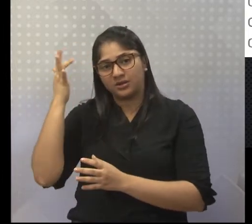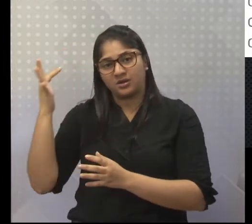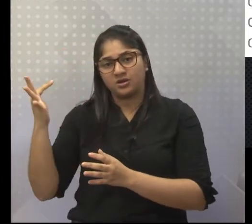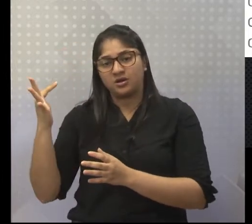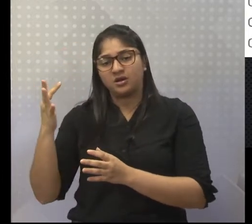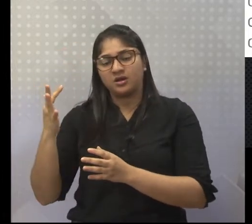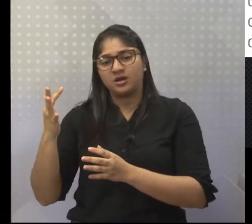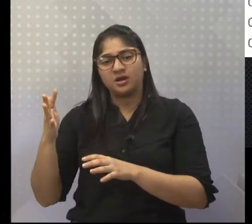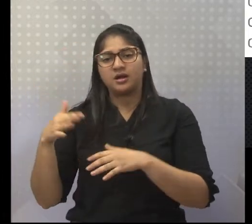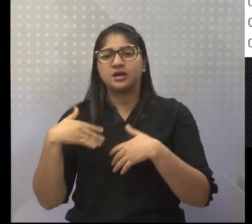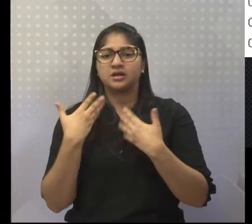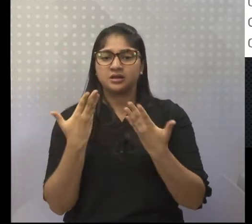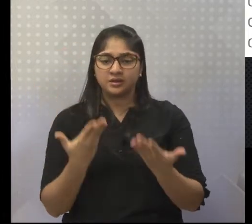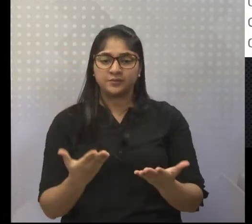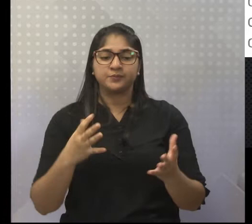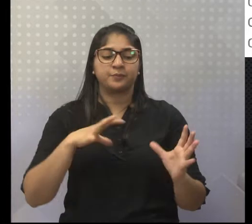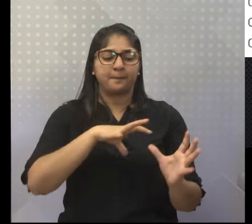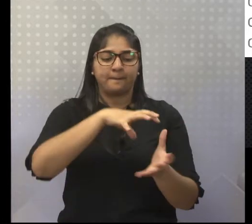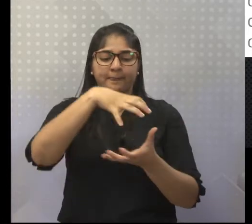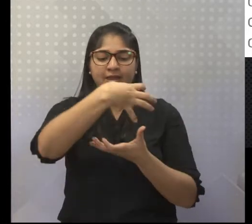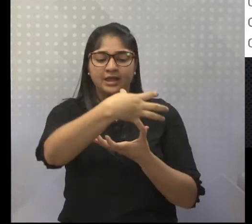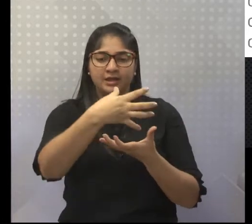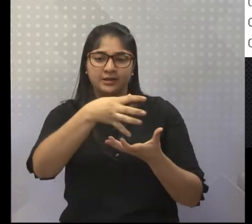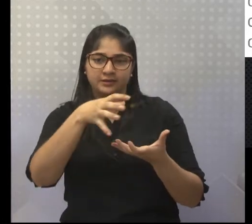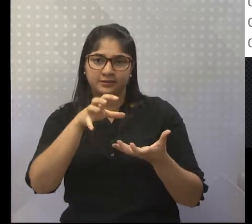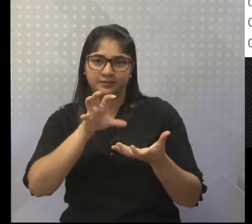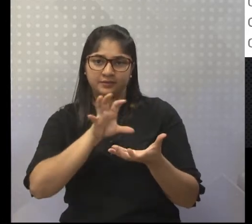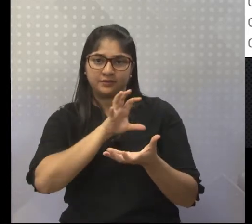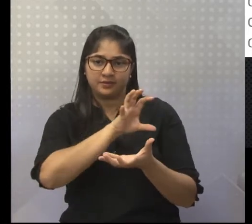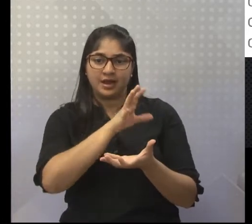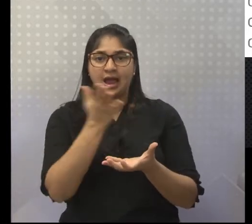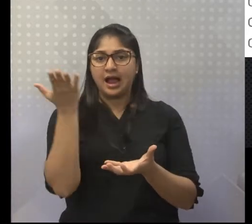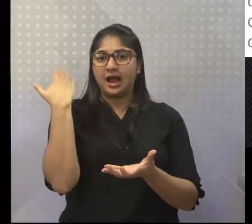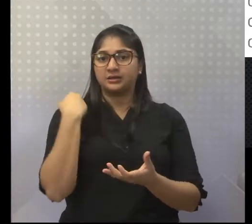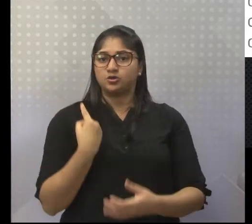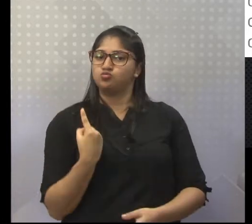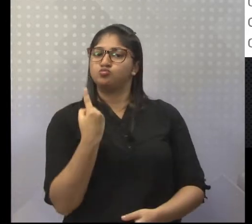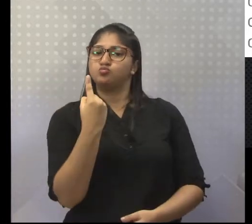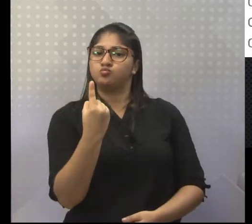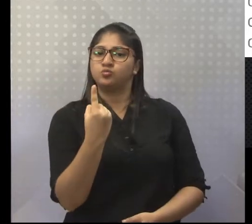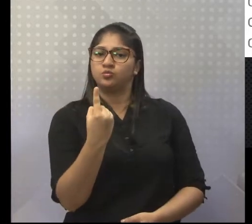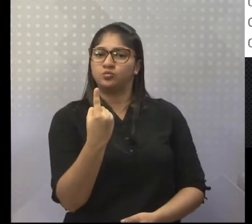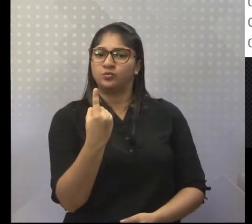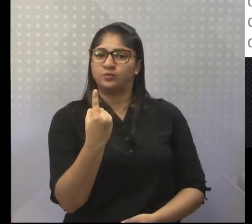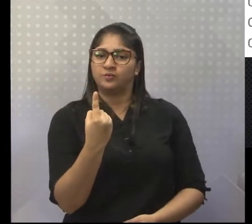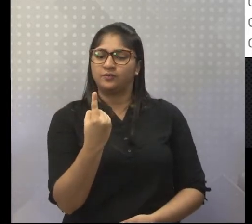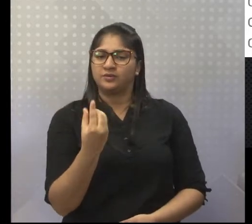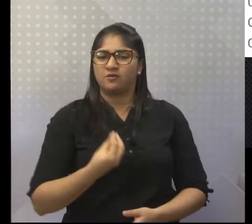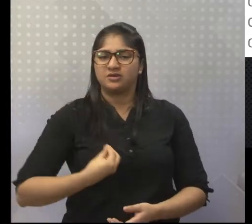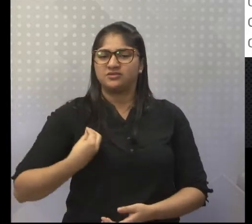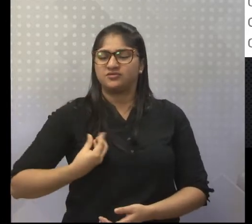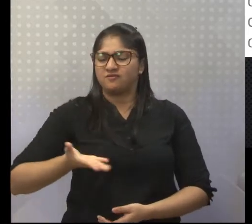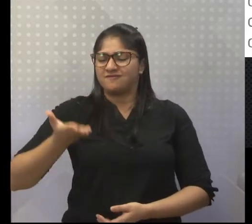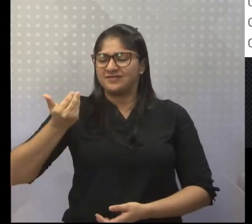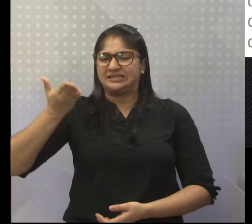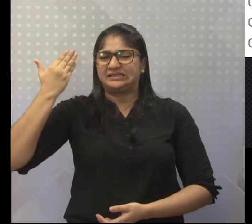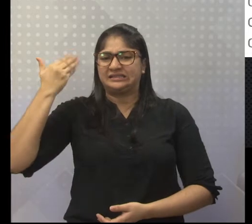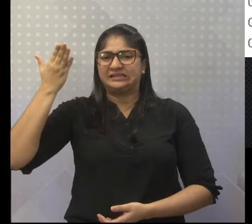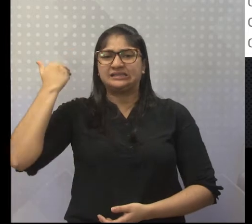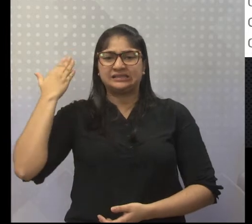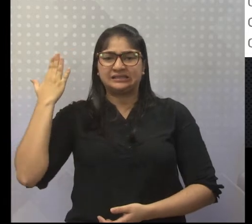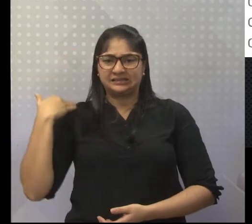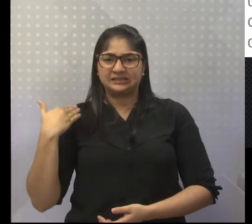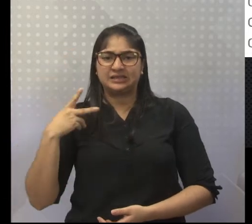segundo esta teoria os continentes atuais são originados em um único continente que existiu há centenas de milhões de anos